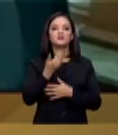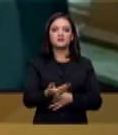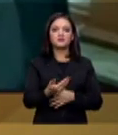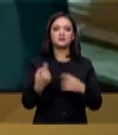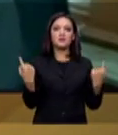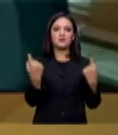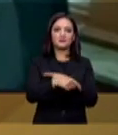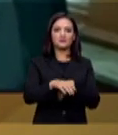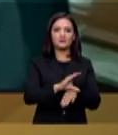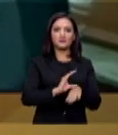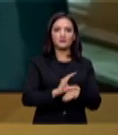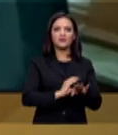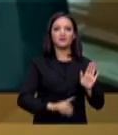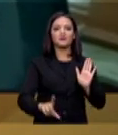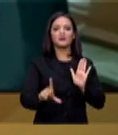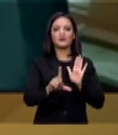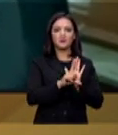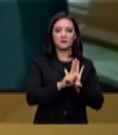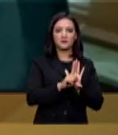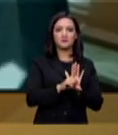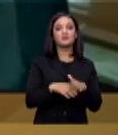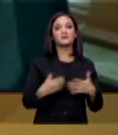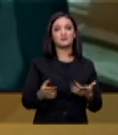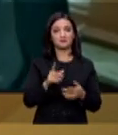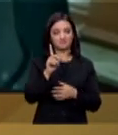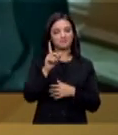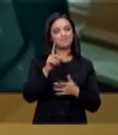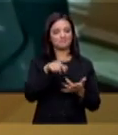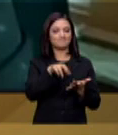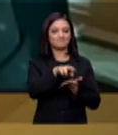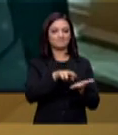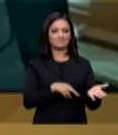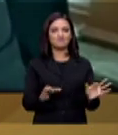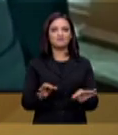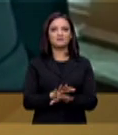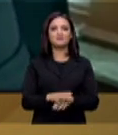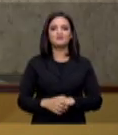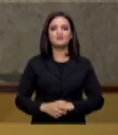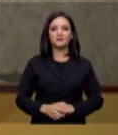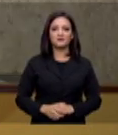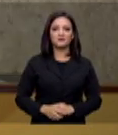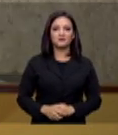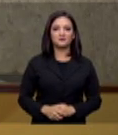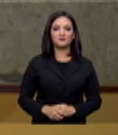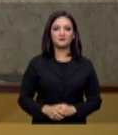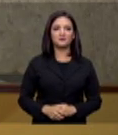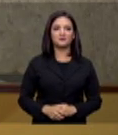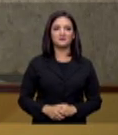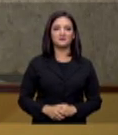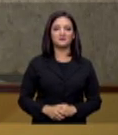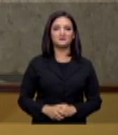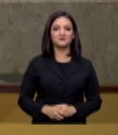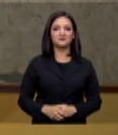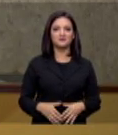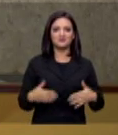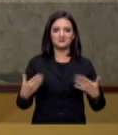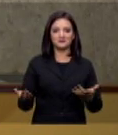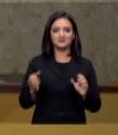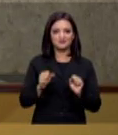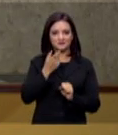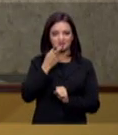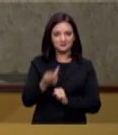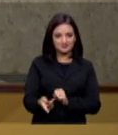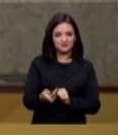inconstitucionalidade dessas leis. É o relatório, presidente. Concedo a palavra ao requerente,